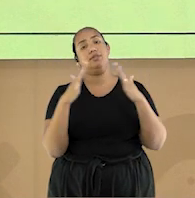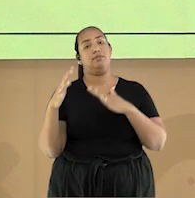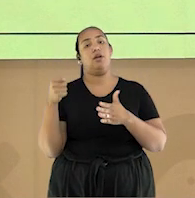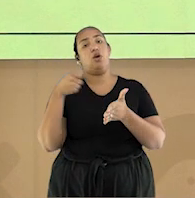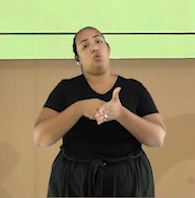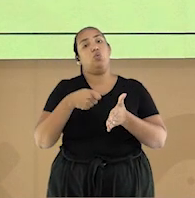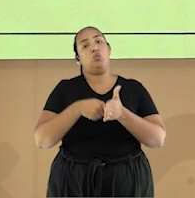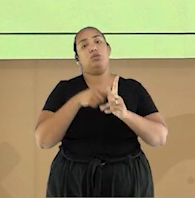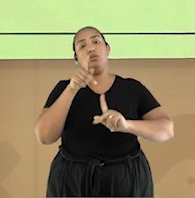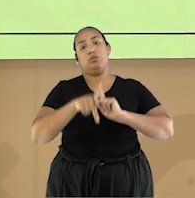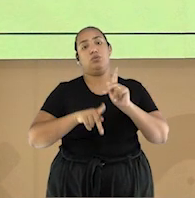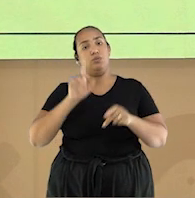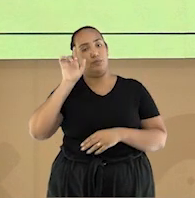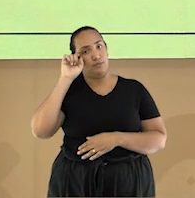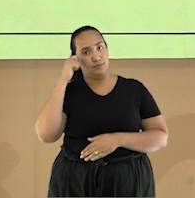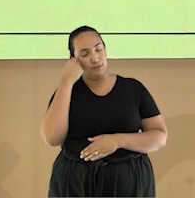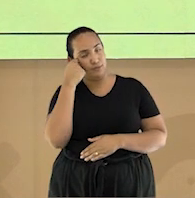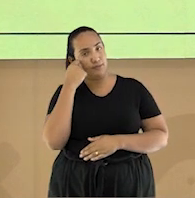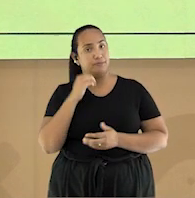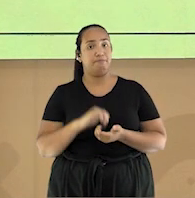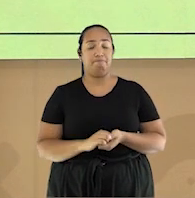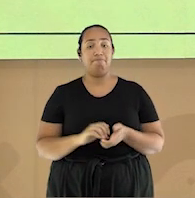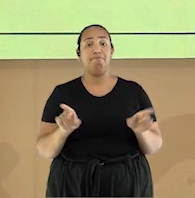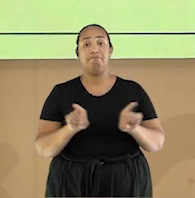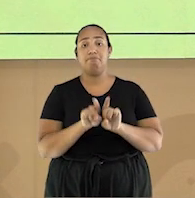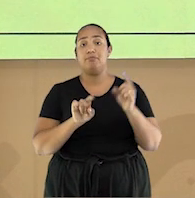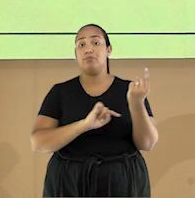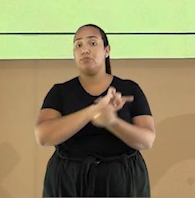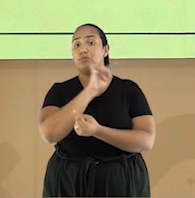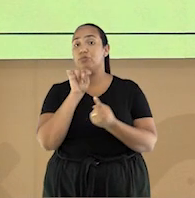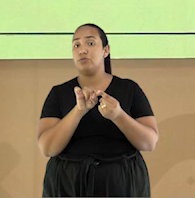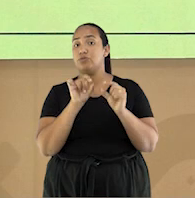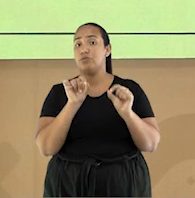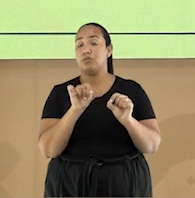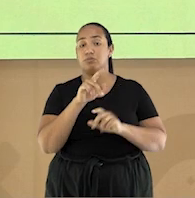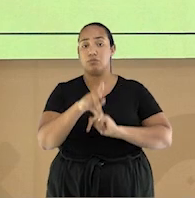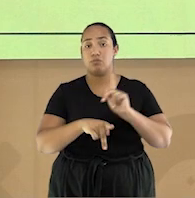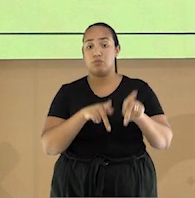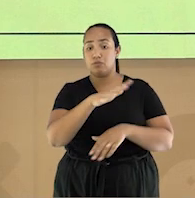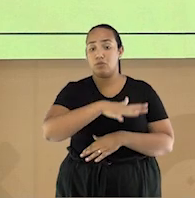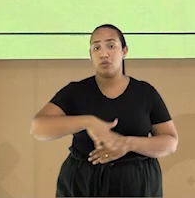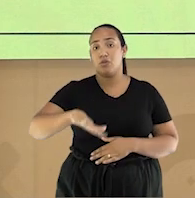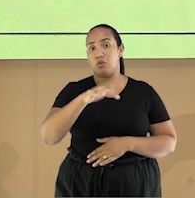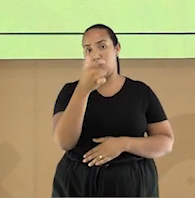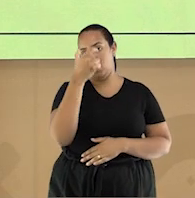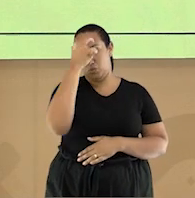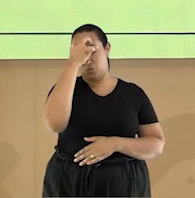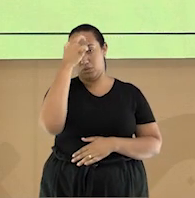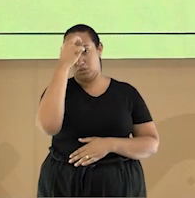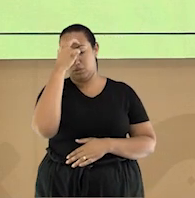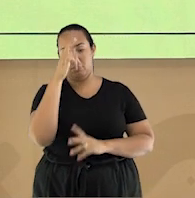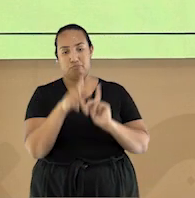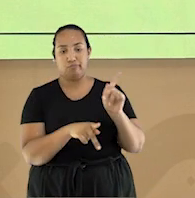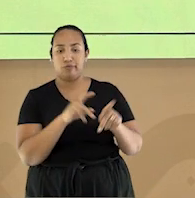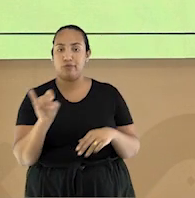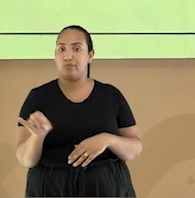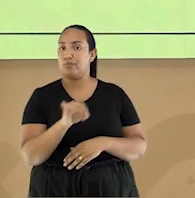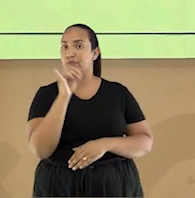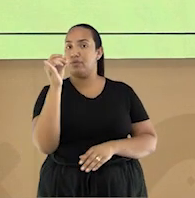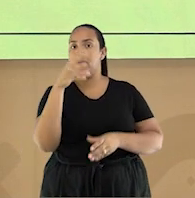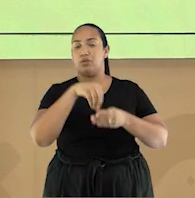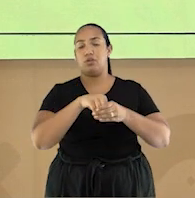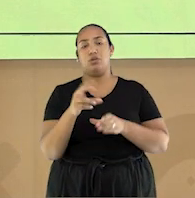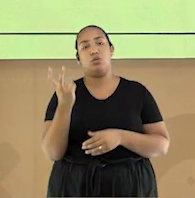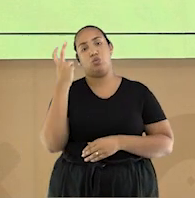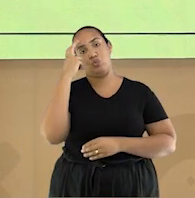afrodescendentes. Além disso, tem o intuito de conscientizar a população para a importância desse povo na formação